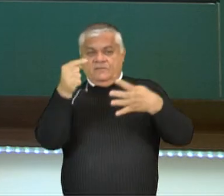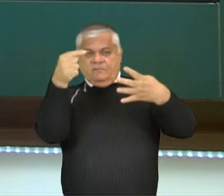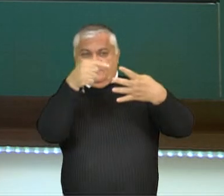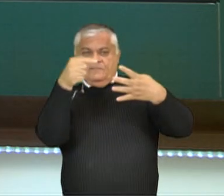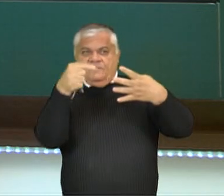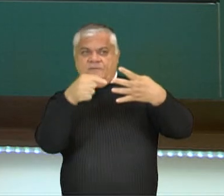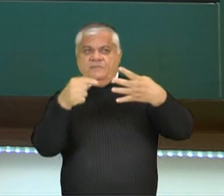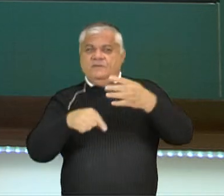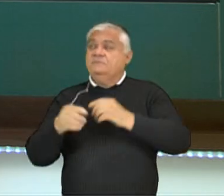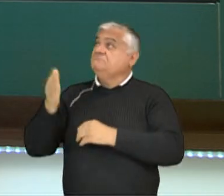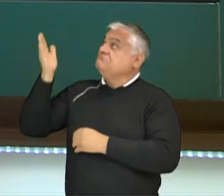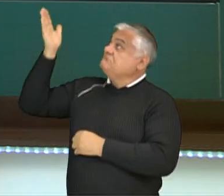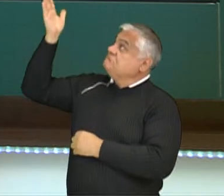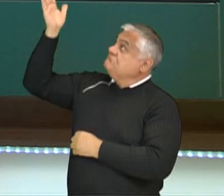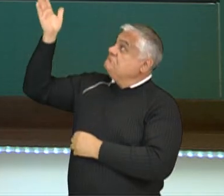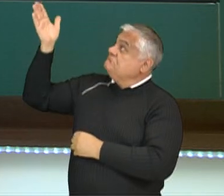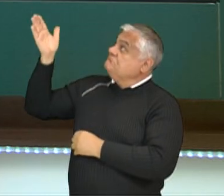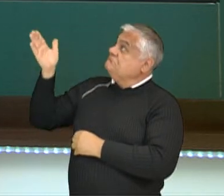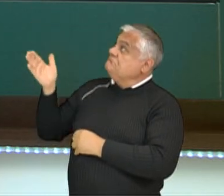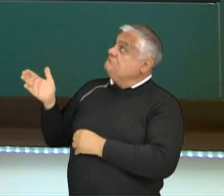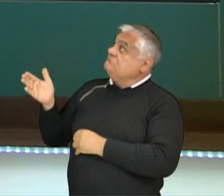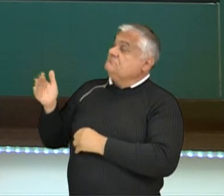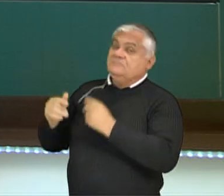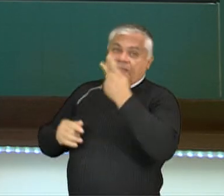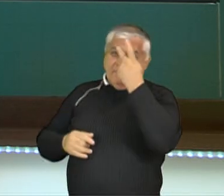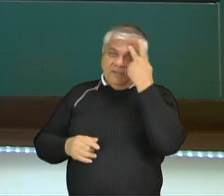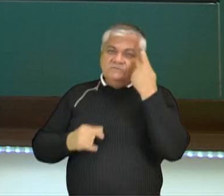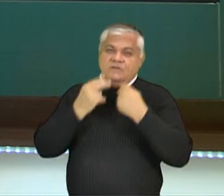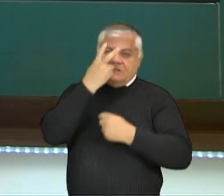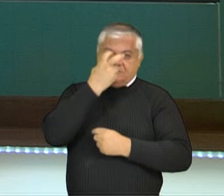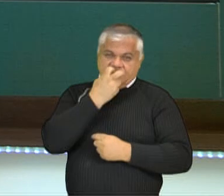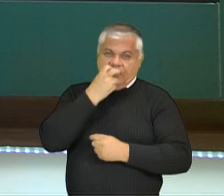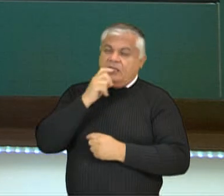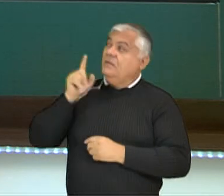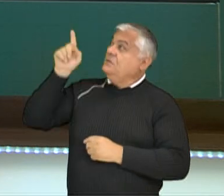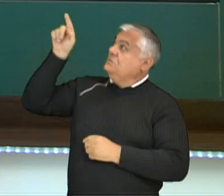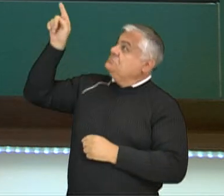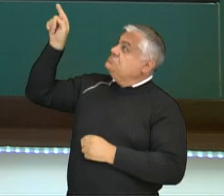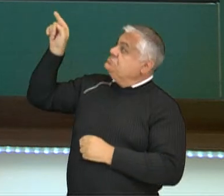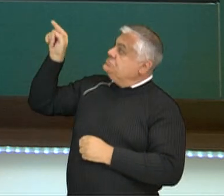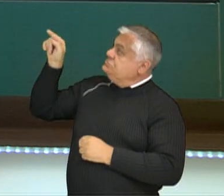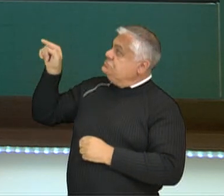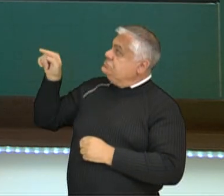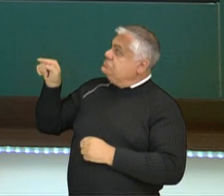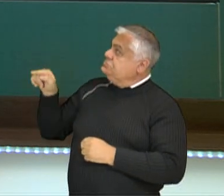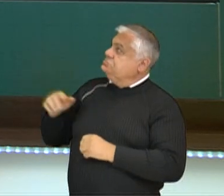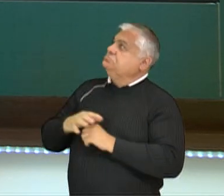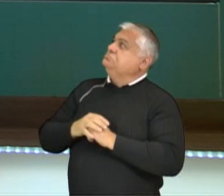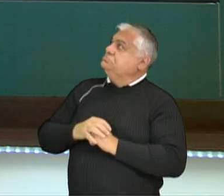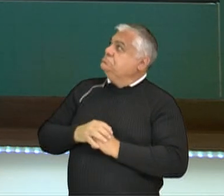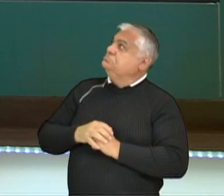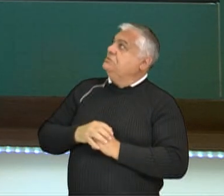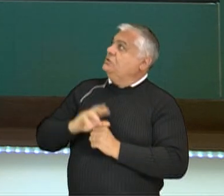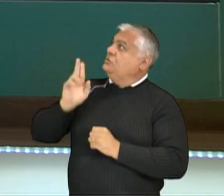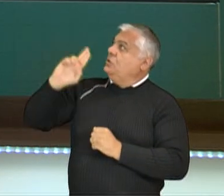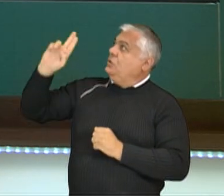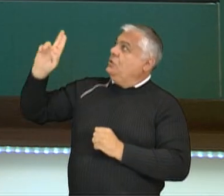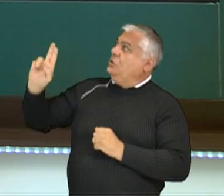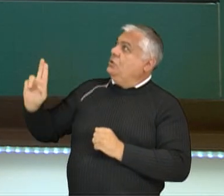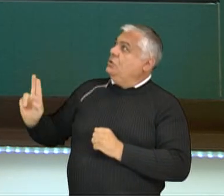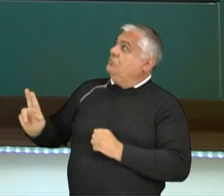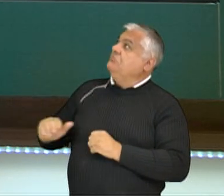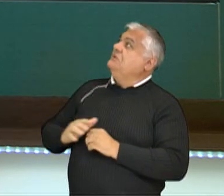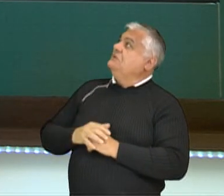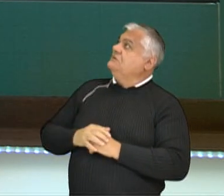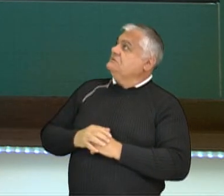sobre a cegueira, sobre a pessoa cega, essa deficiência visual. Então aqui estão alguns deles, né,